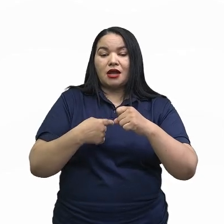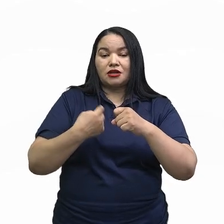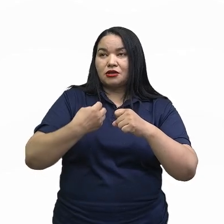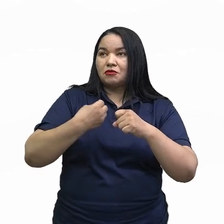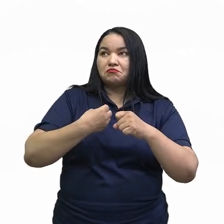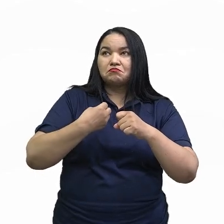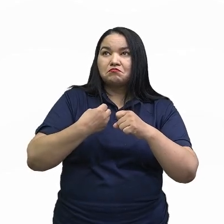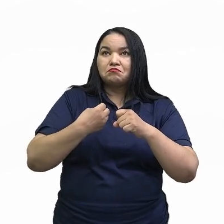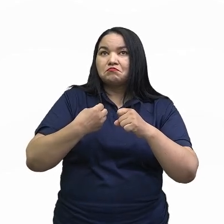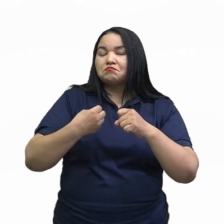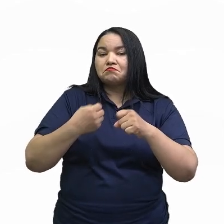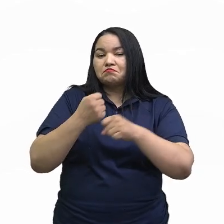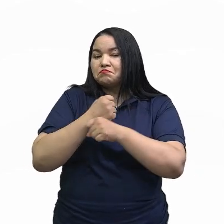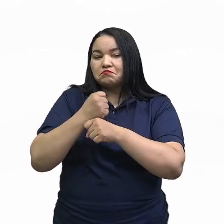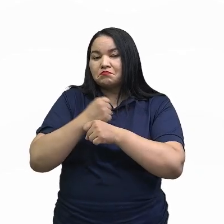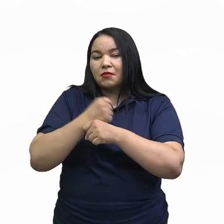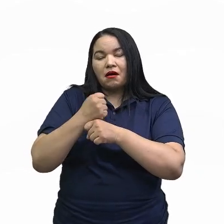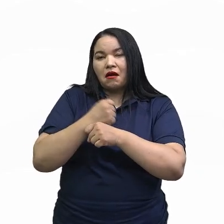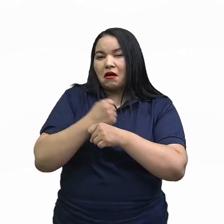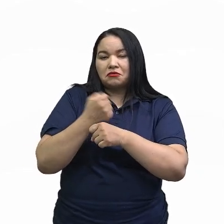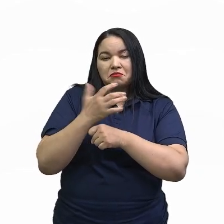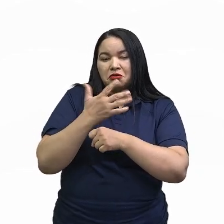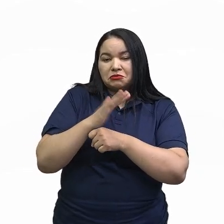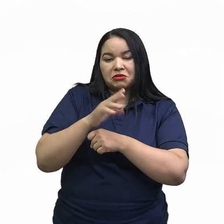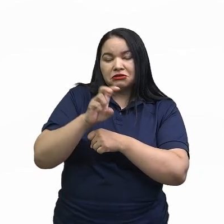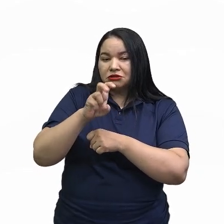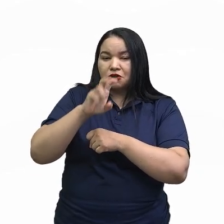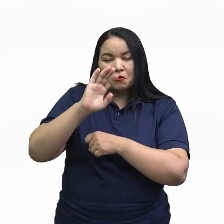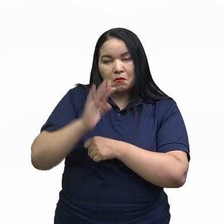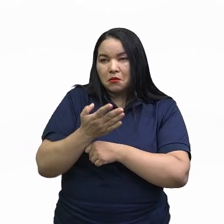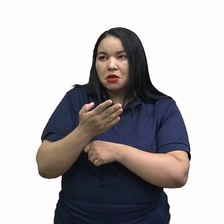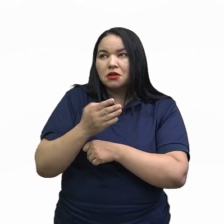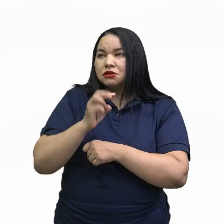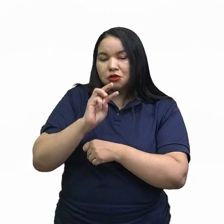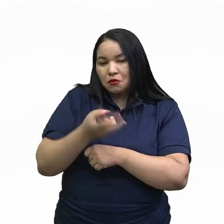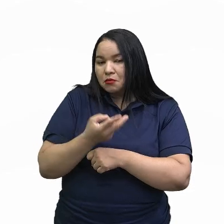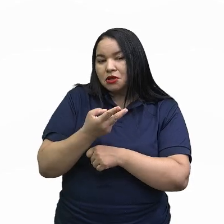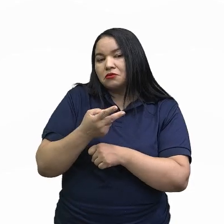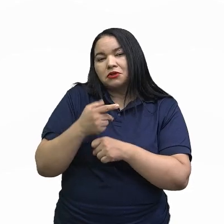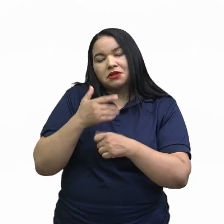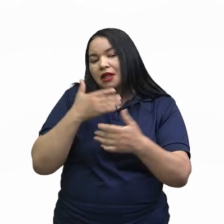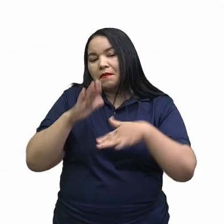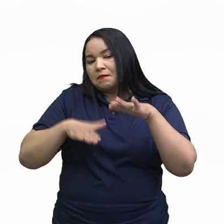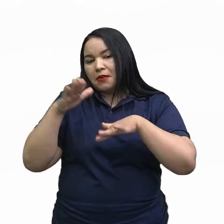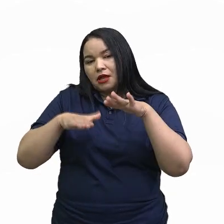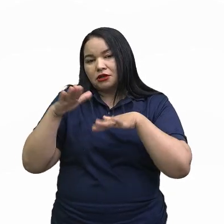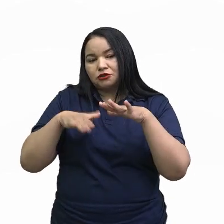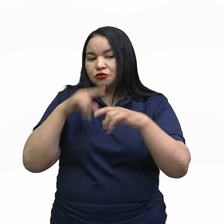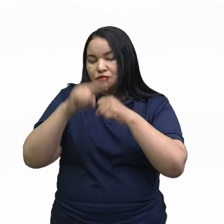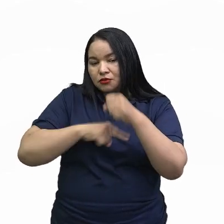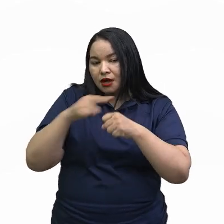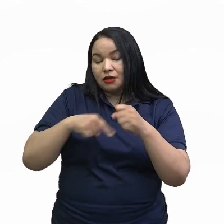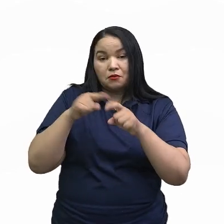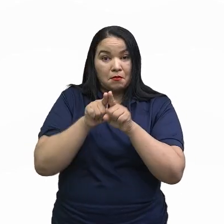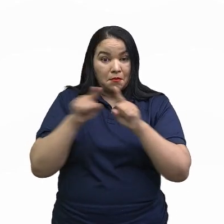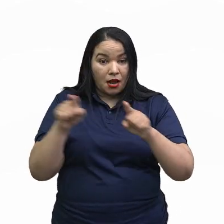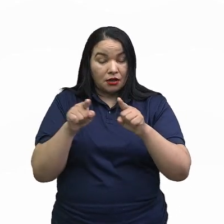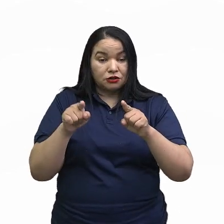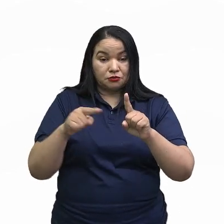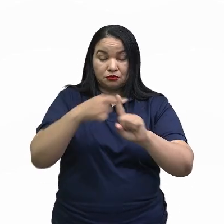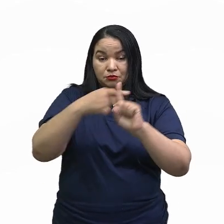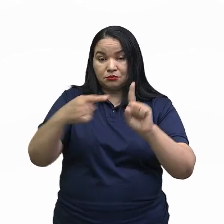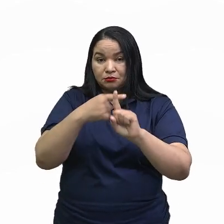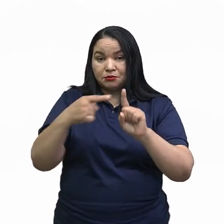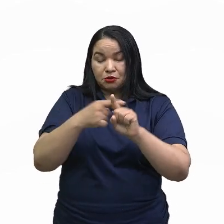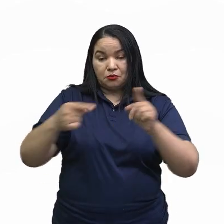de 1000 anos, 5000 anos, aí vai depender, né, do átomo em questão. Mas a ideia da meia-vida é que é o tempo que